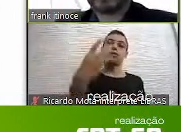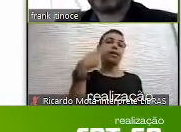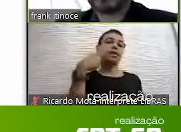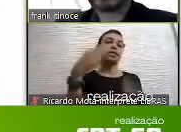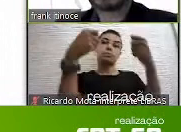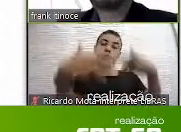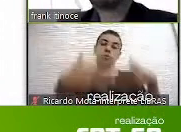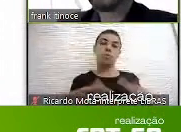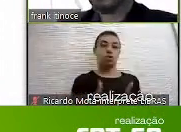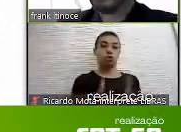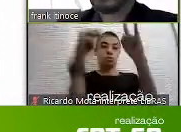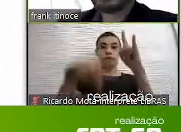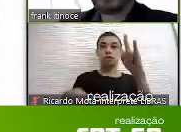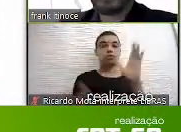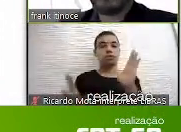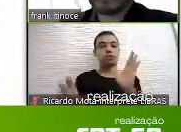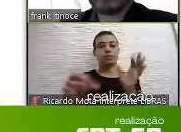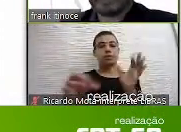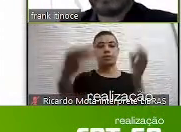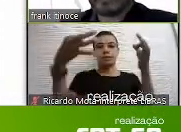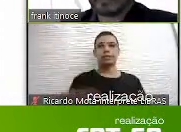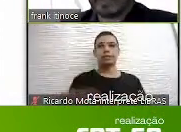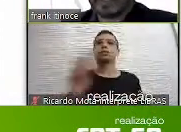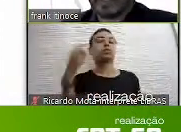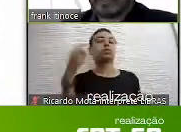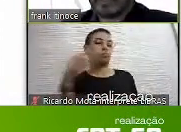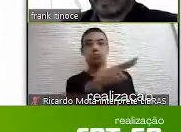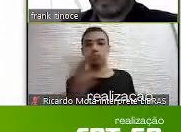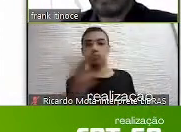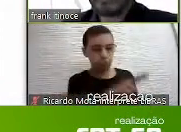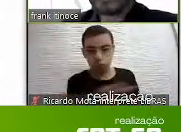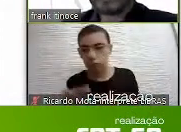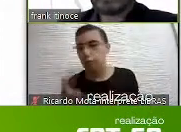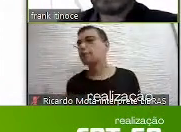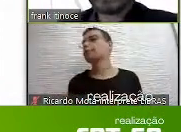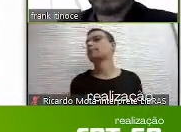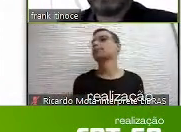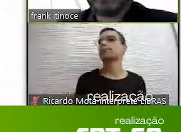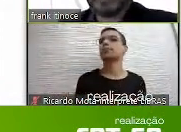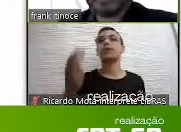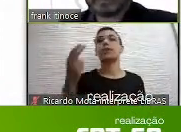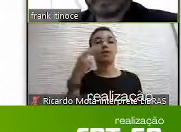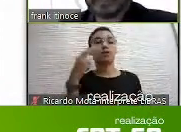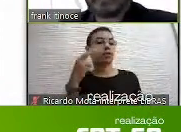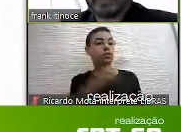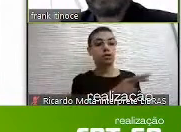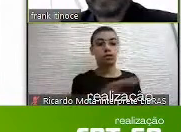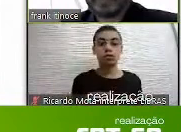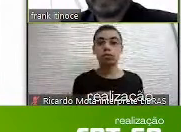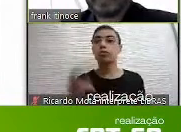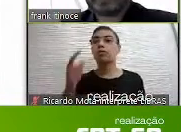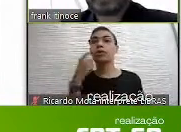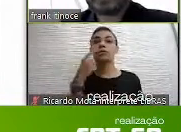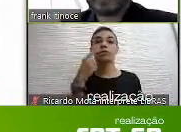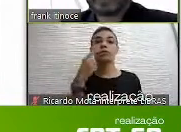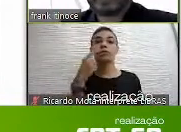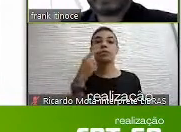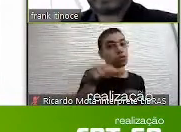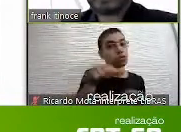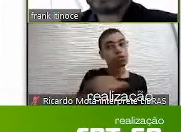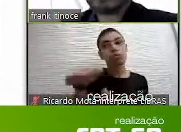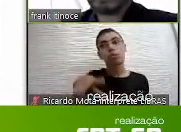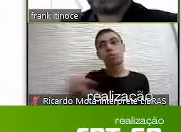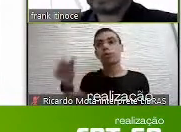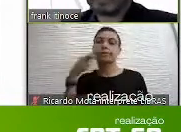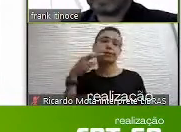coisas perigosas. E a gente vai lá e faz uma vistoria, uma fiscalização orientativa. Então, a gente